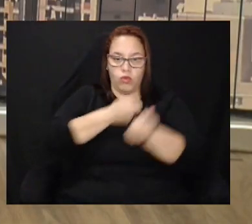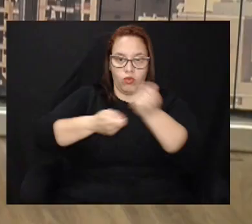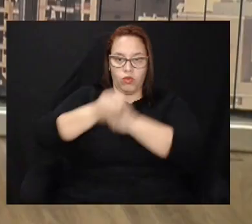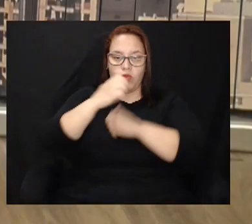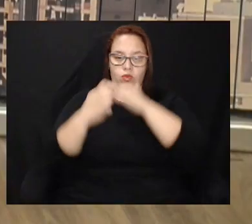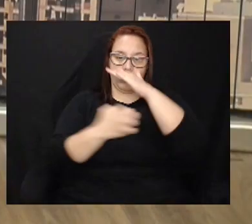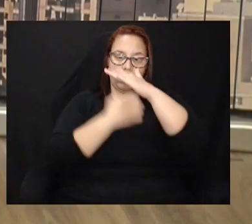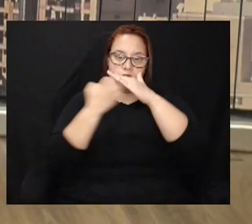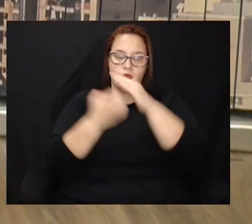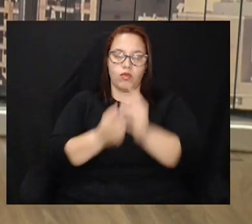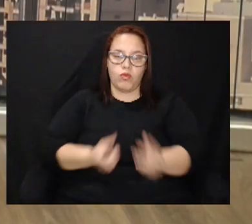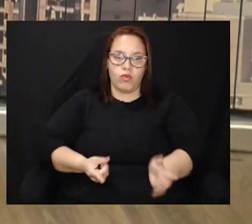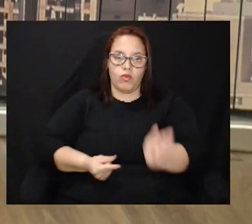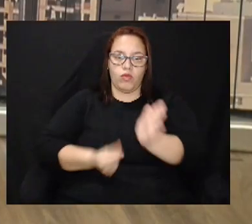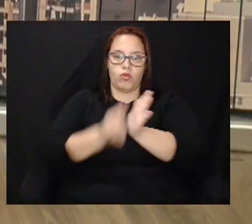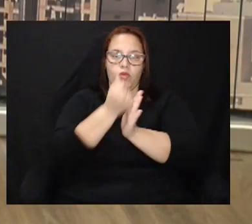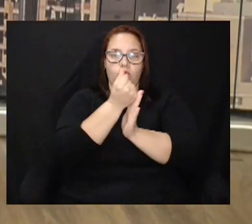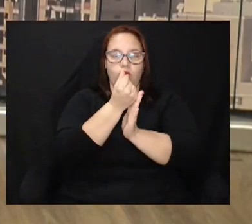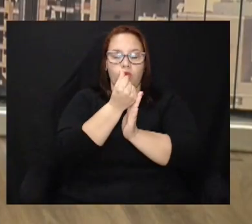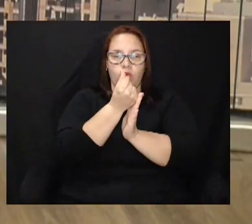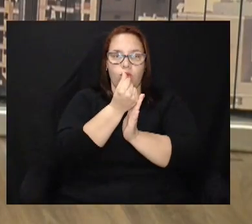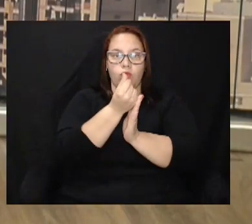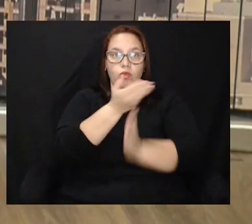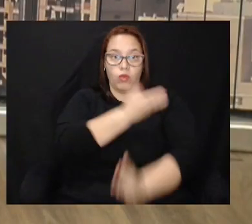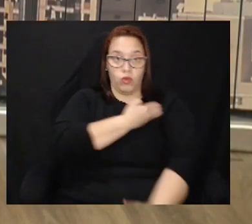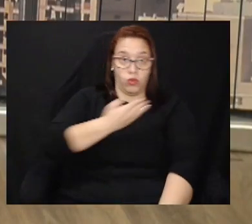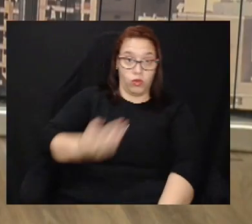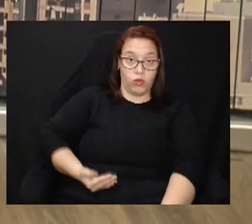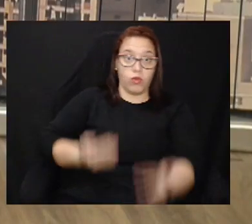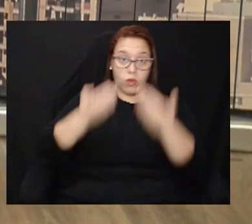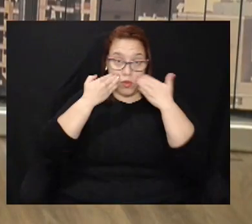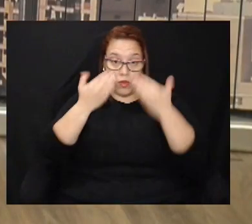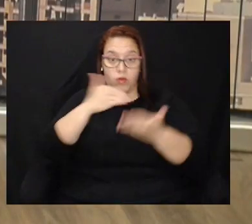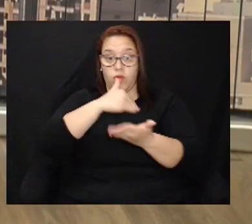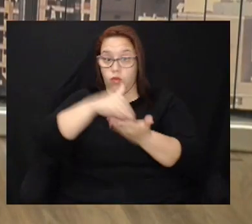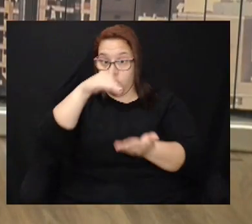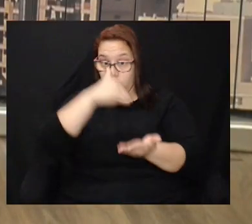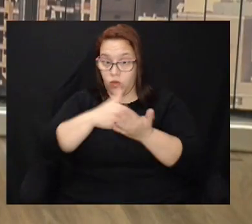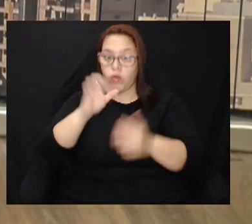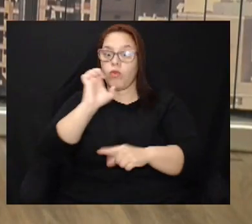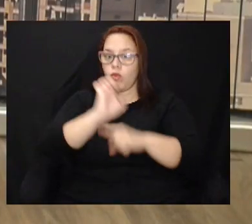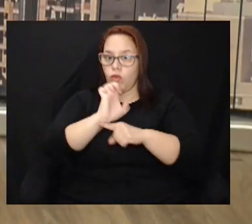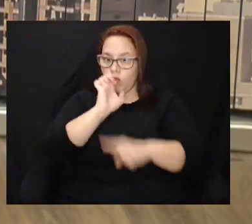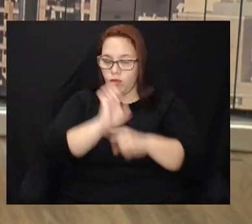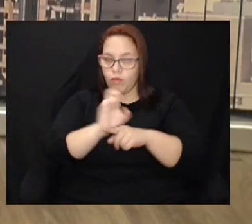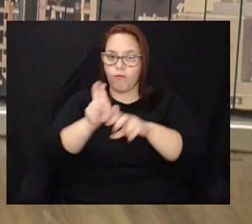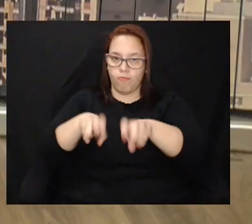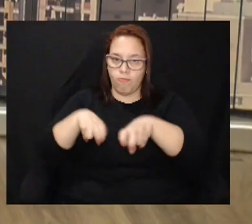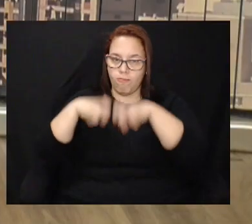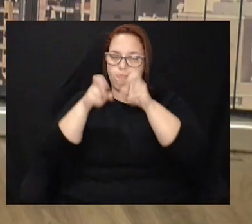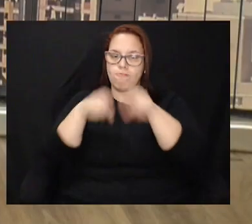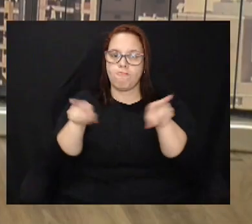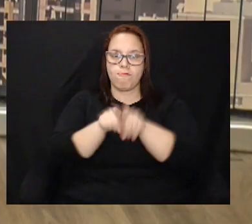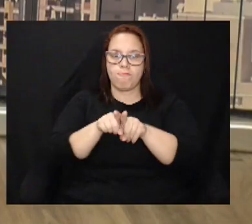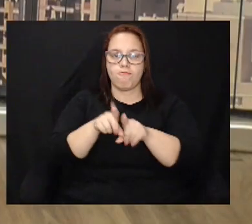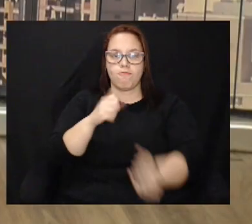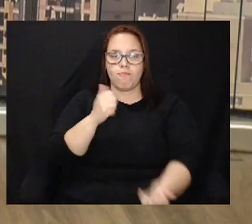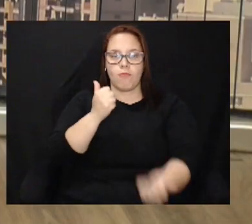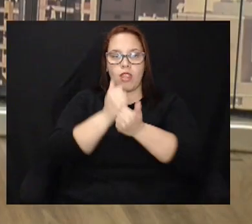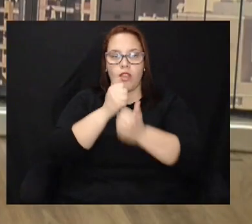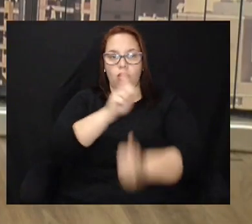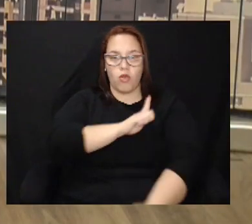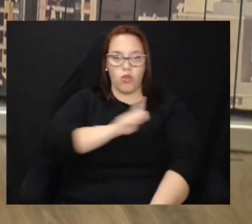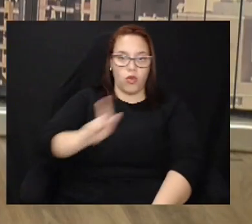finanças. No setor público, ele foi secretário de Estado da Fazenda e vice-governador do Amazonas